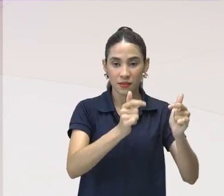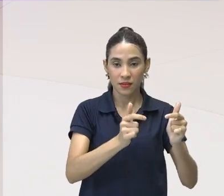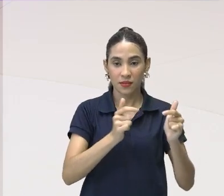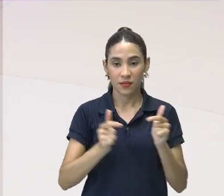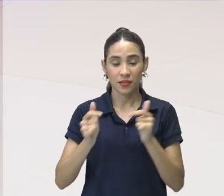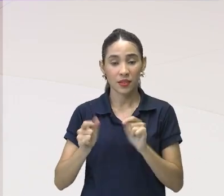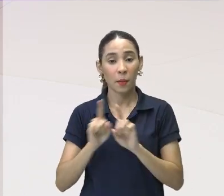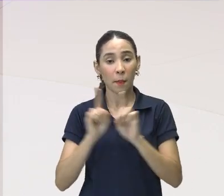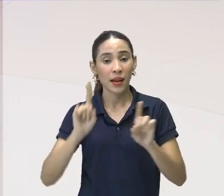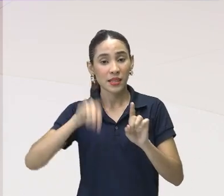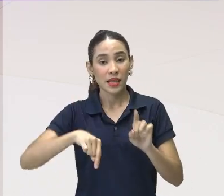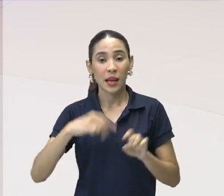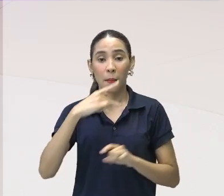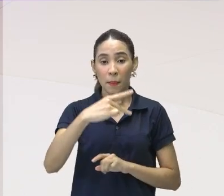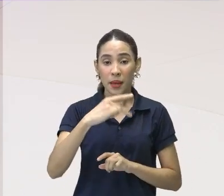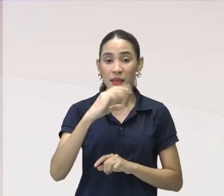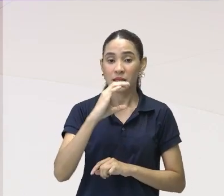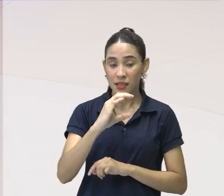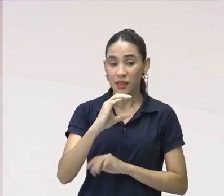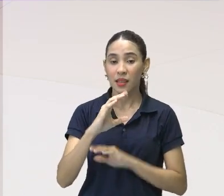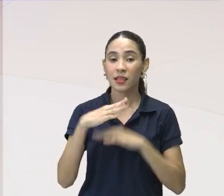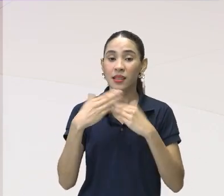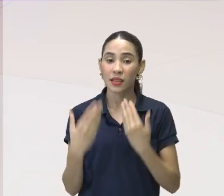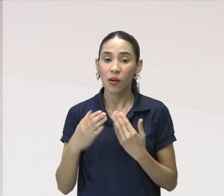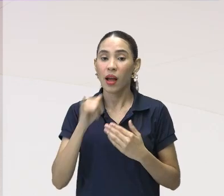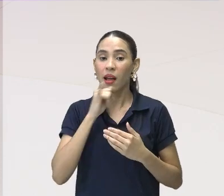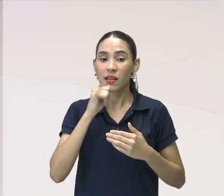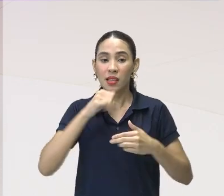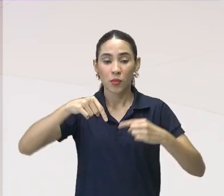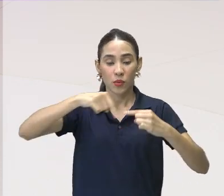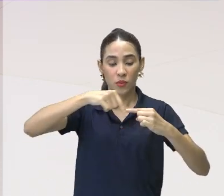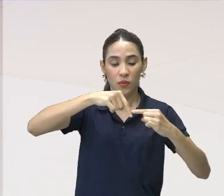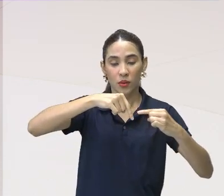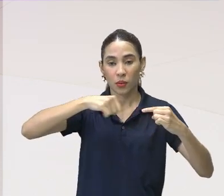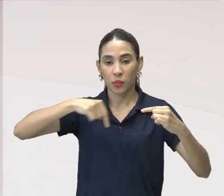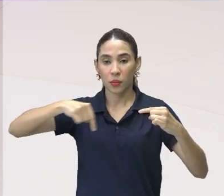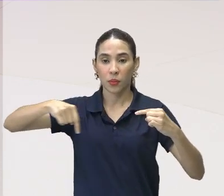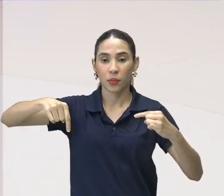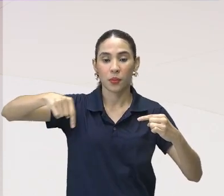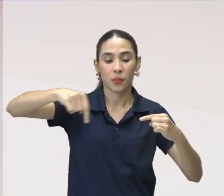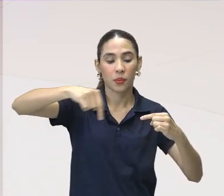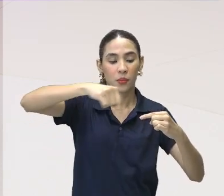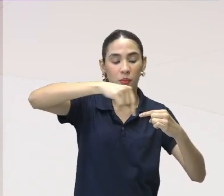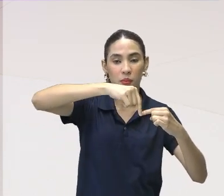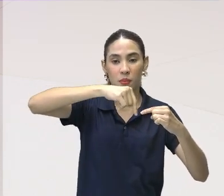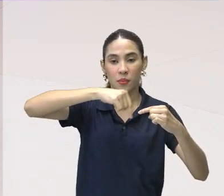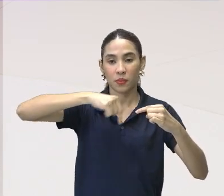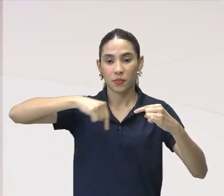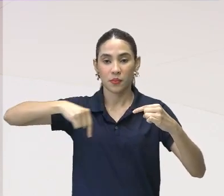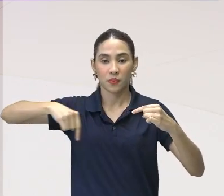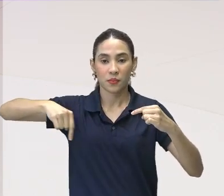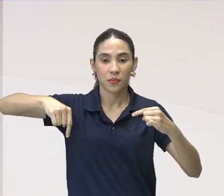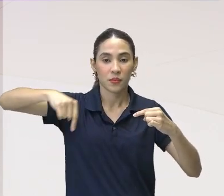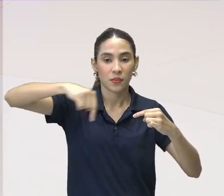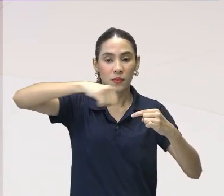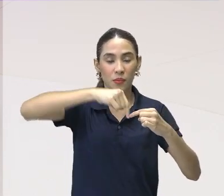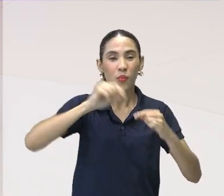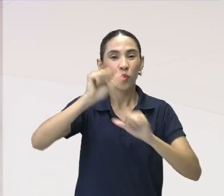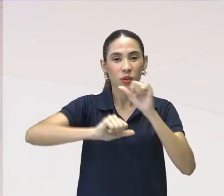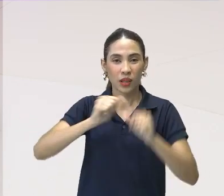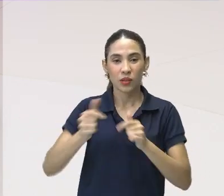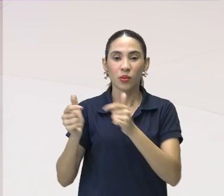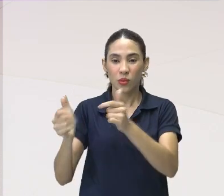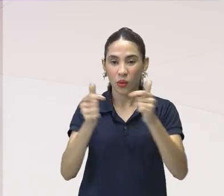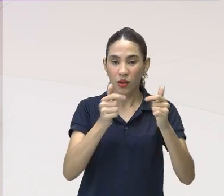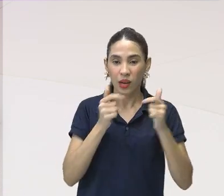como é uma permutação circular, ou seja, eles estão em uma roda, por mais que eles estejam mudando de lugar,